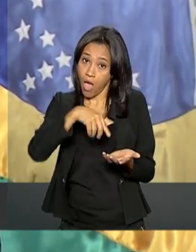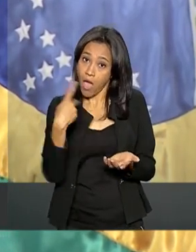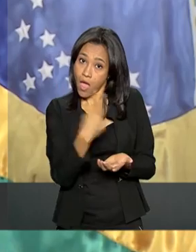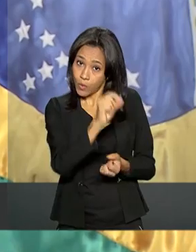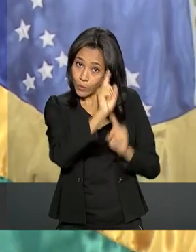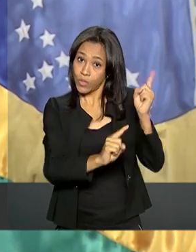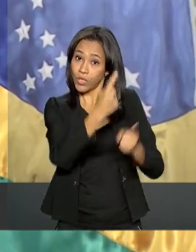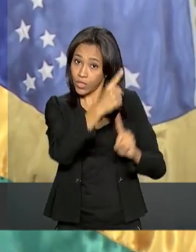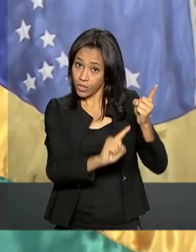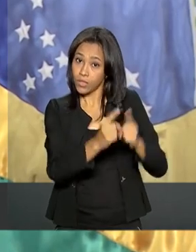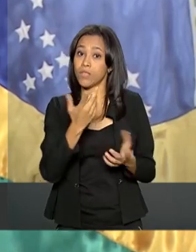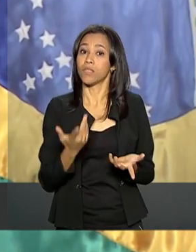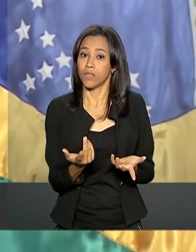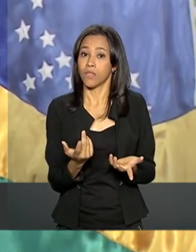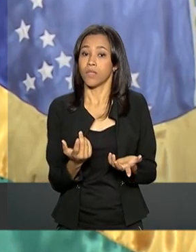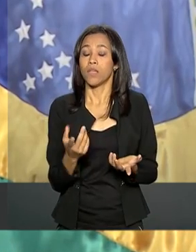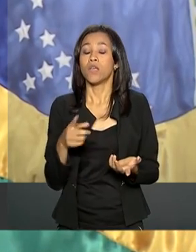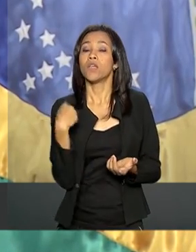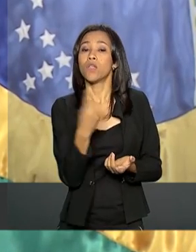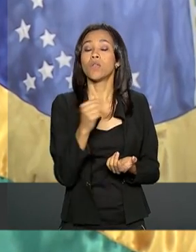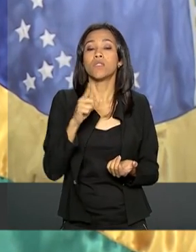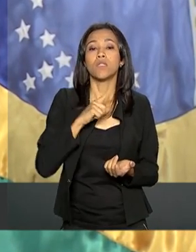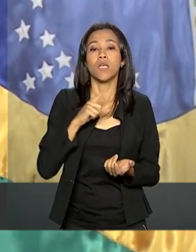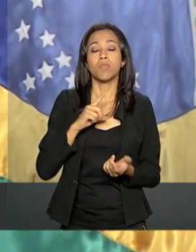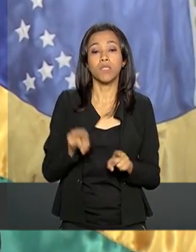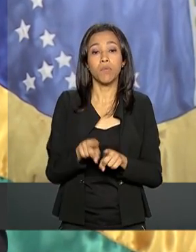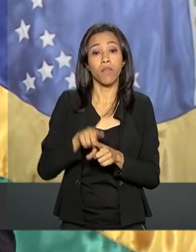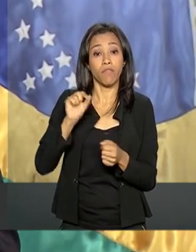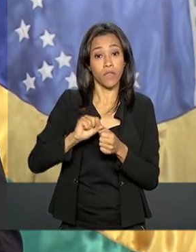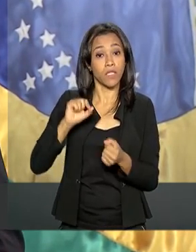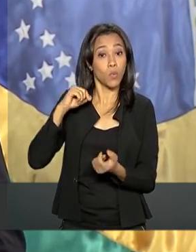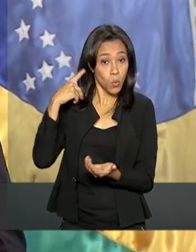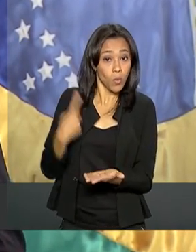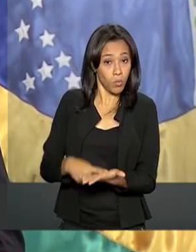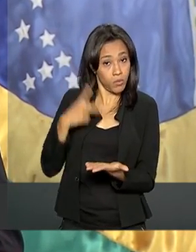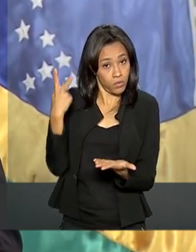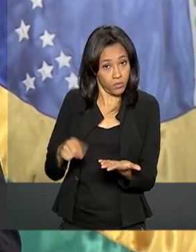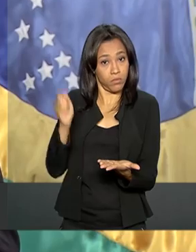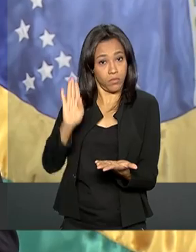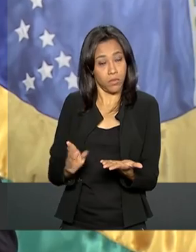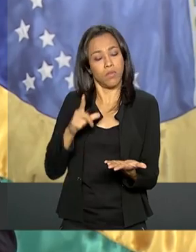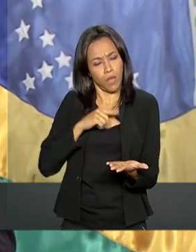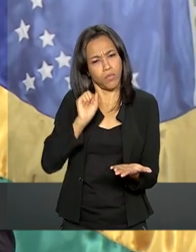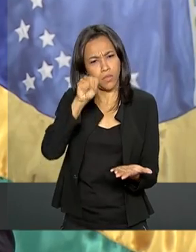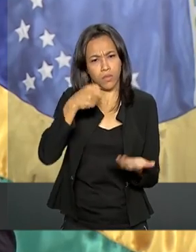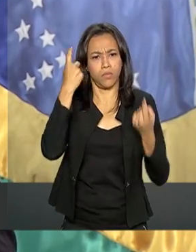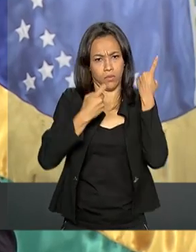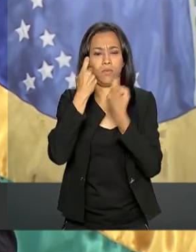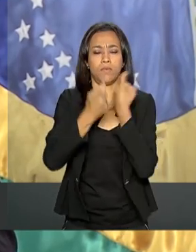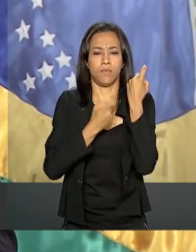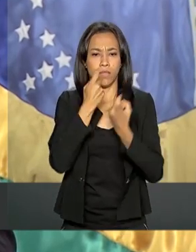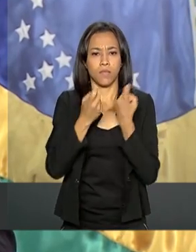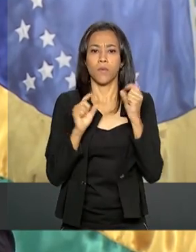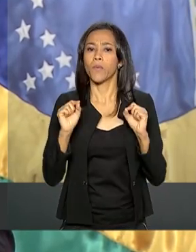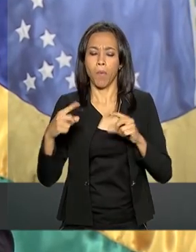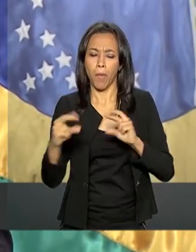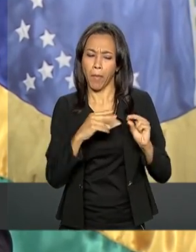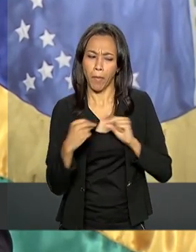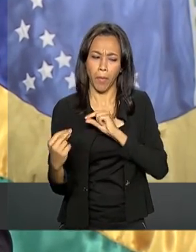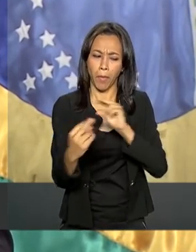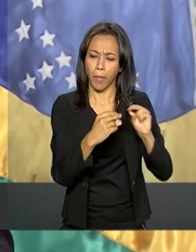também. E nós temos que fazer o dever de casa no Brasil. Temos preocupação, sim, com as discussões